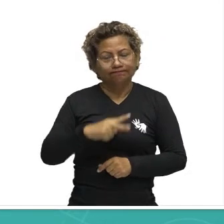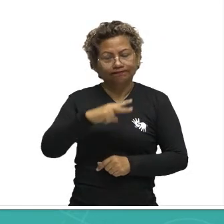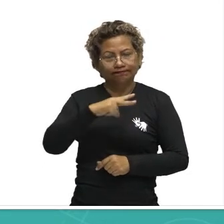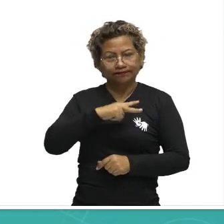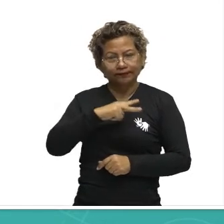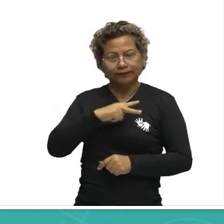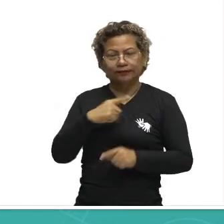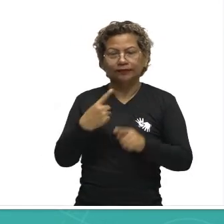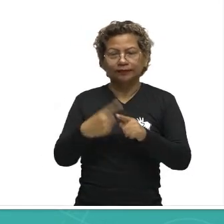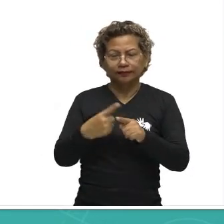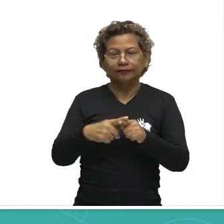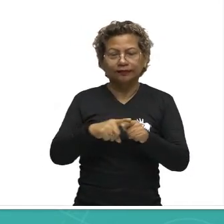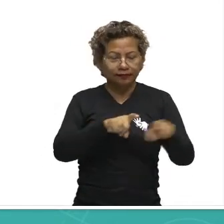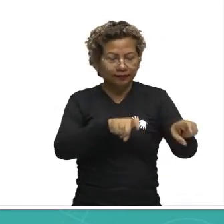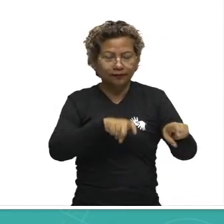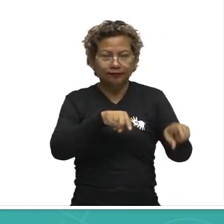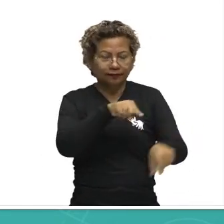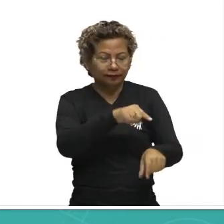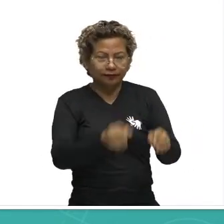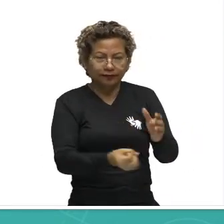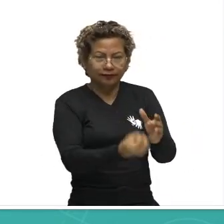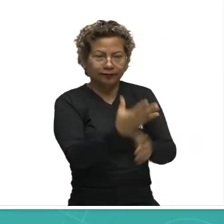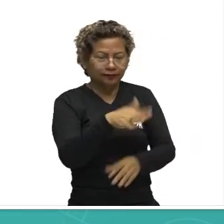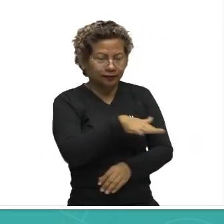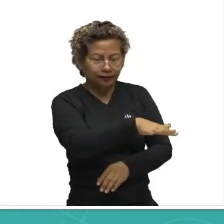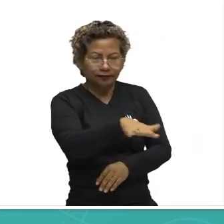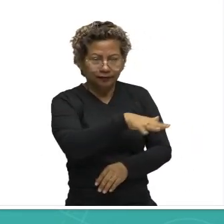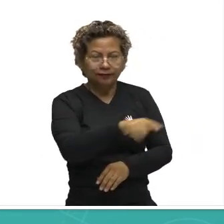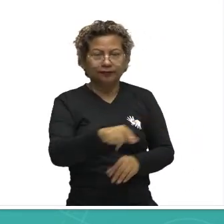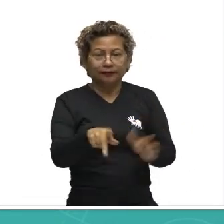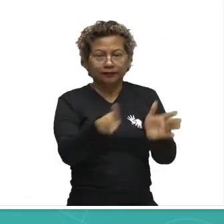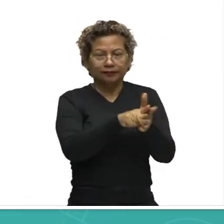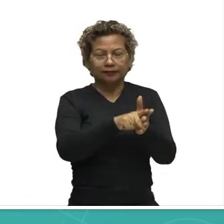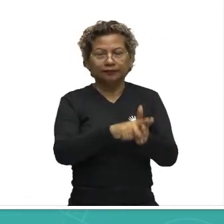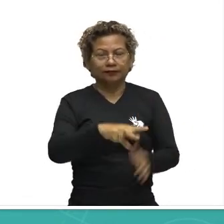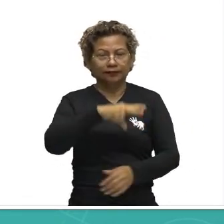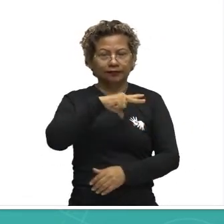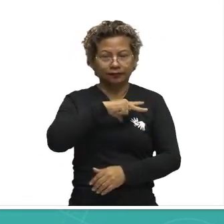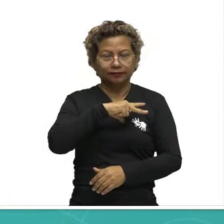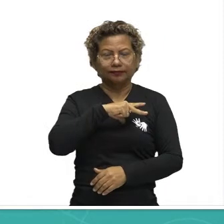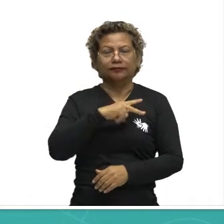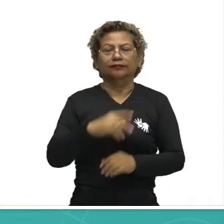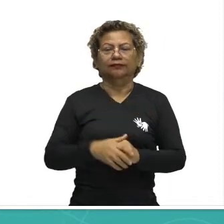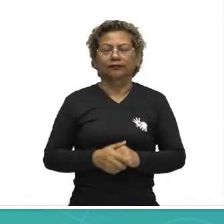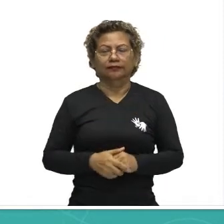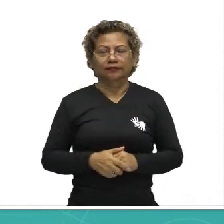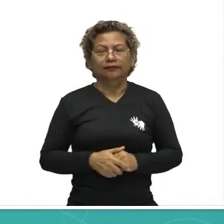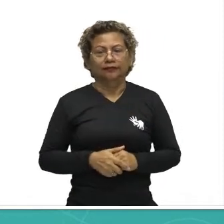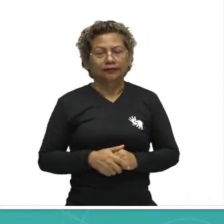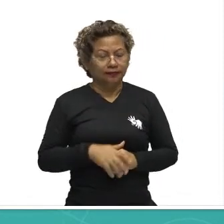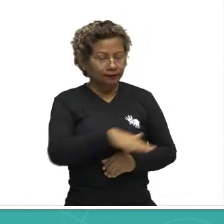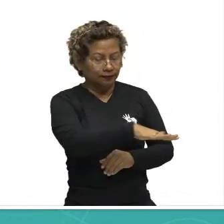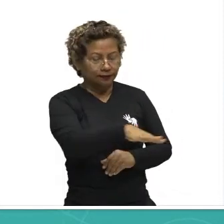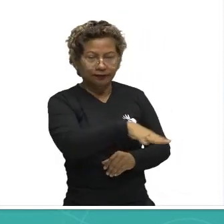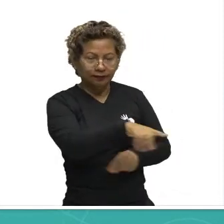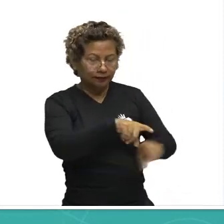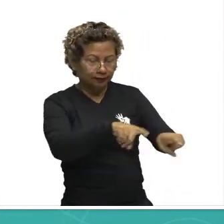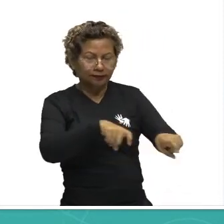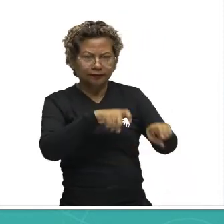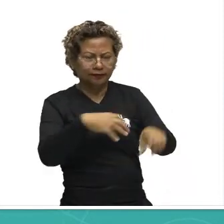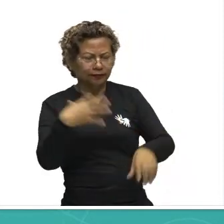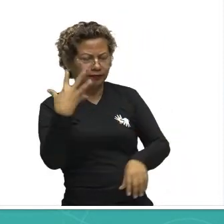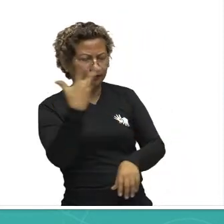Minho é uma zona rural que tem em Portugal, né? Eles têm muita questão da colheita, mas é uma área muito bonita. Então,